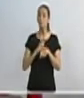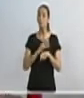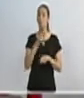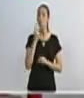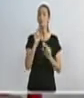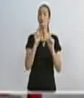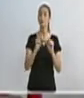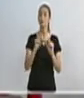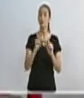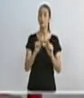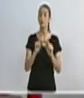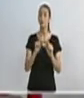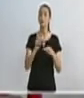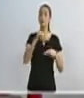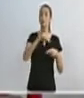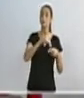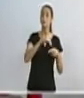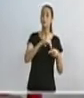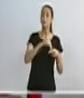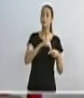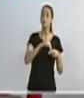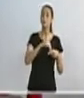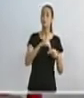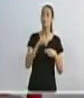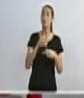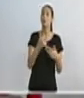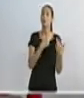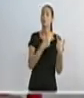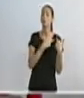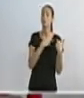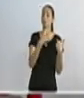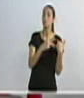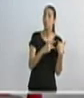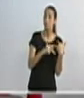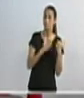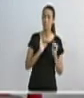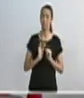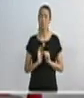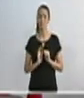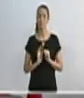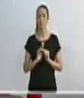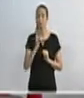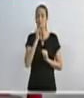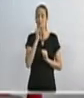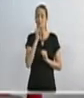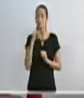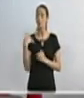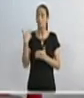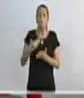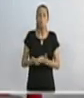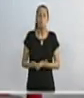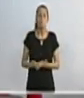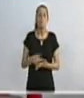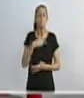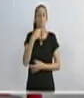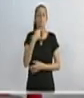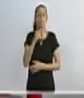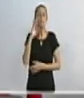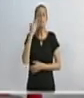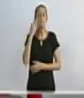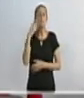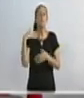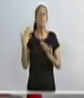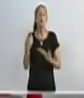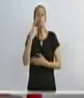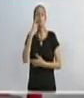da competência do município sobre o interesse local. Mas o que é interesse local? Ninguém nunca soube, até hoje, essa questão,